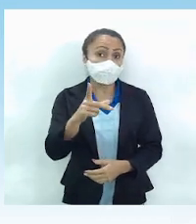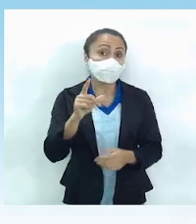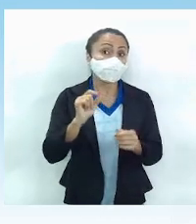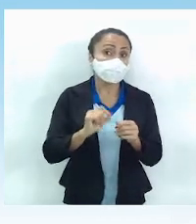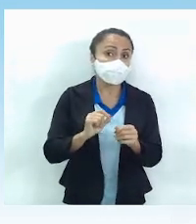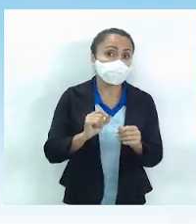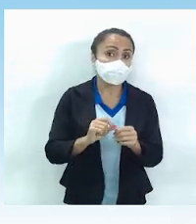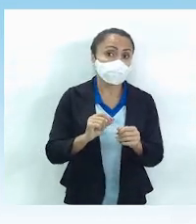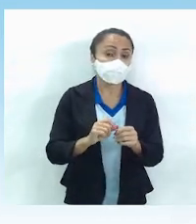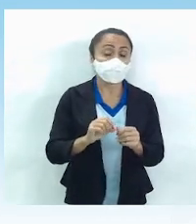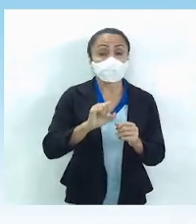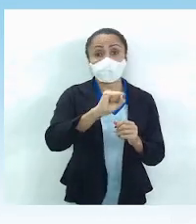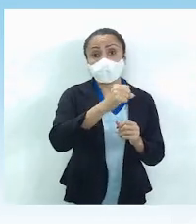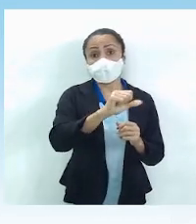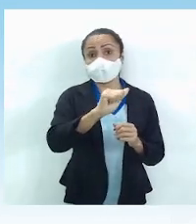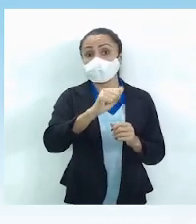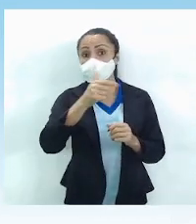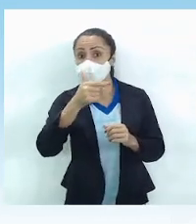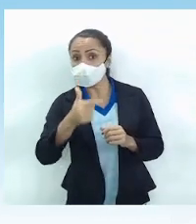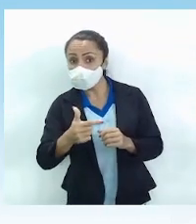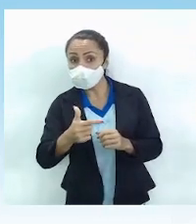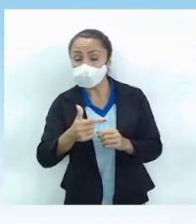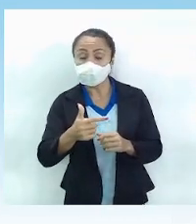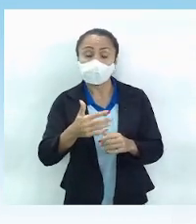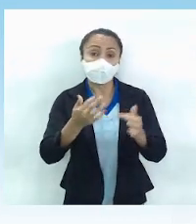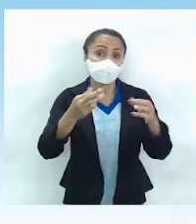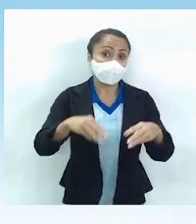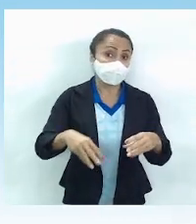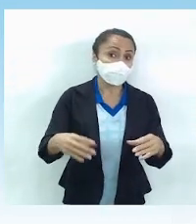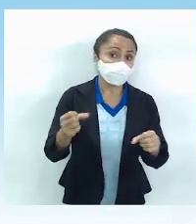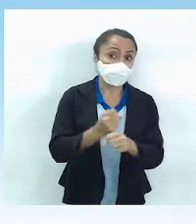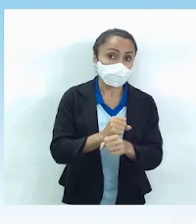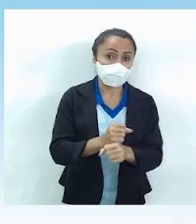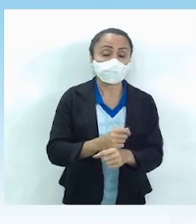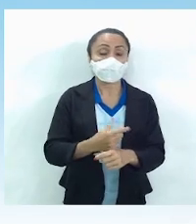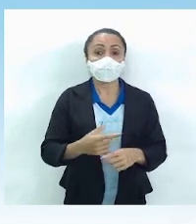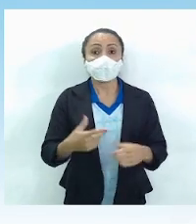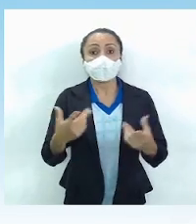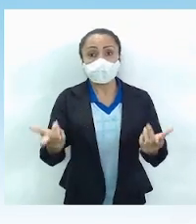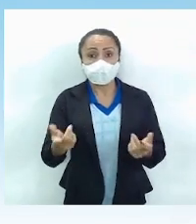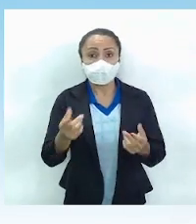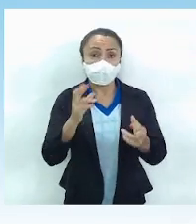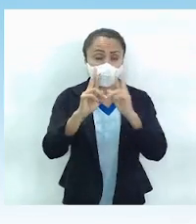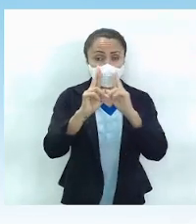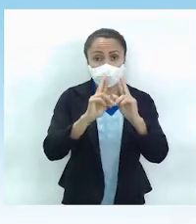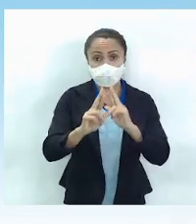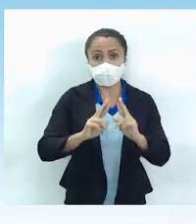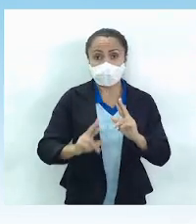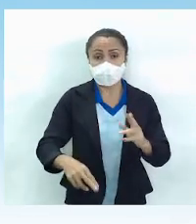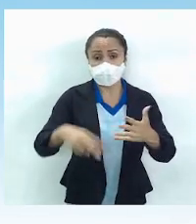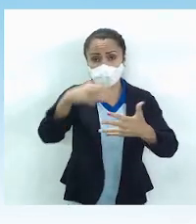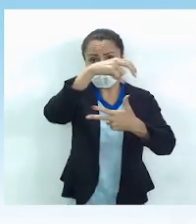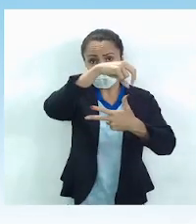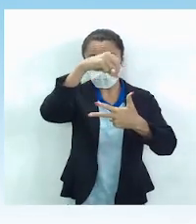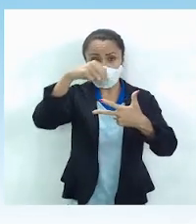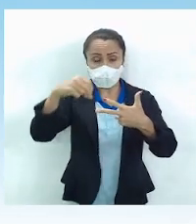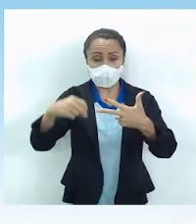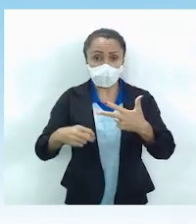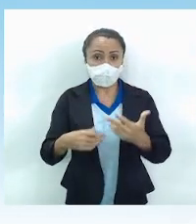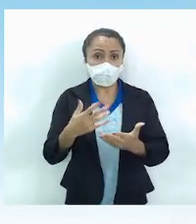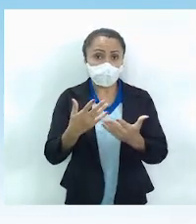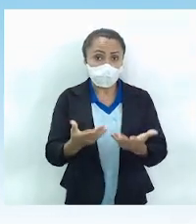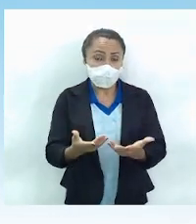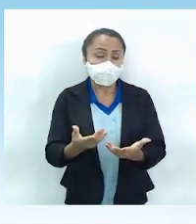fazer o SSA 2 agora no final do ano e também vão responder o Enem por experiência